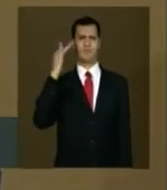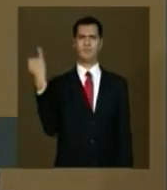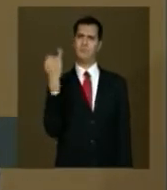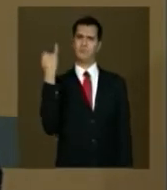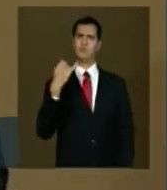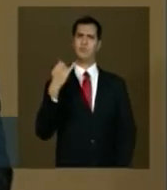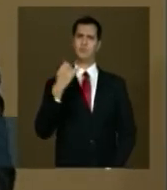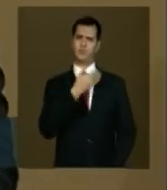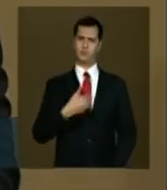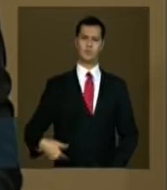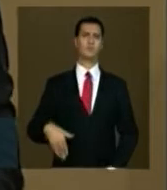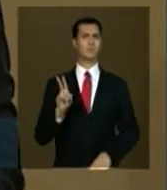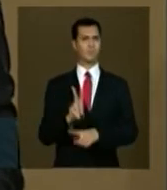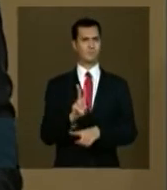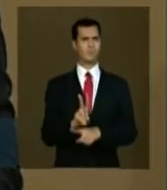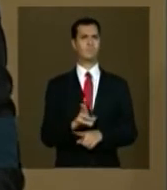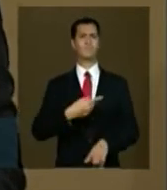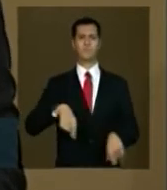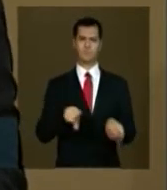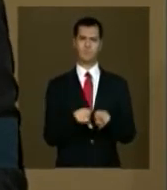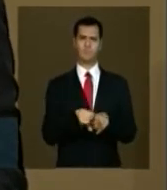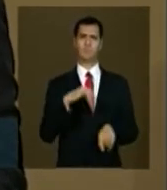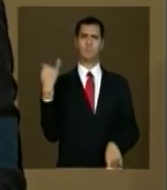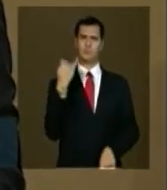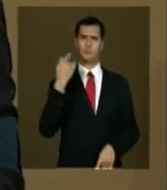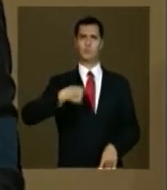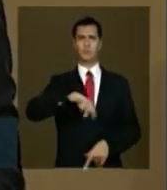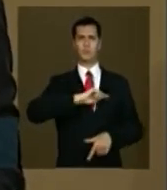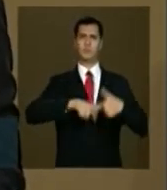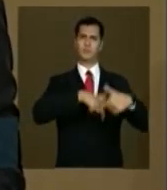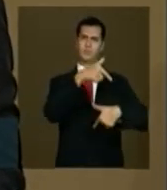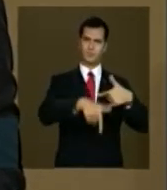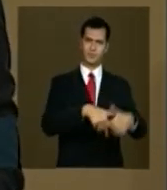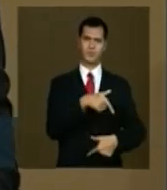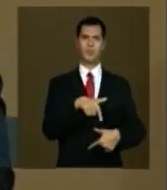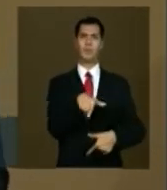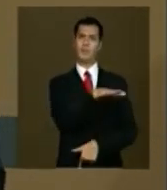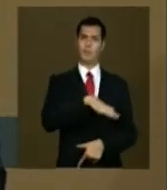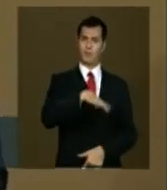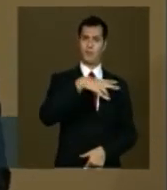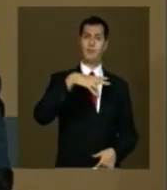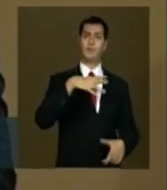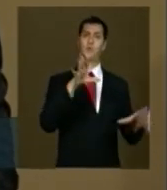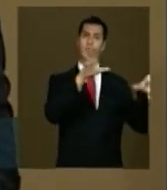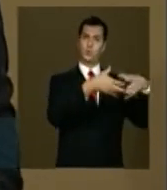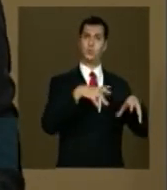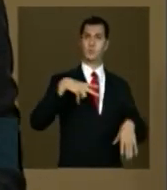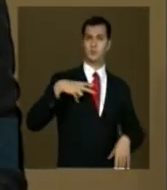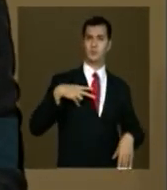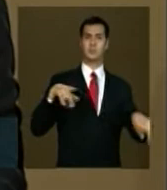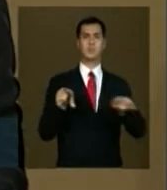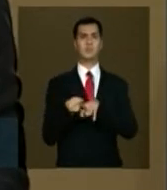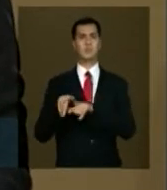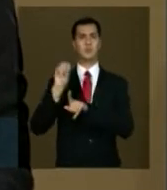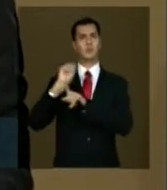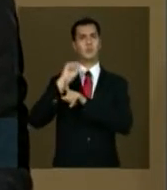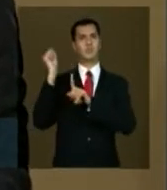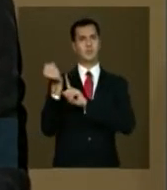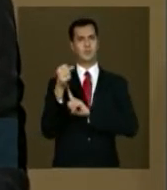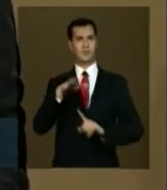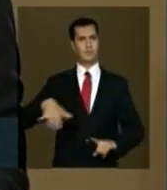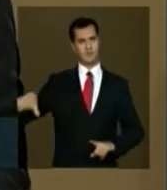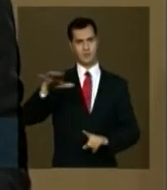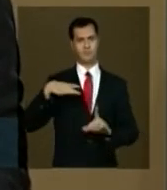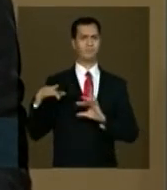de trabalharmos de forma eficaz com o setor privado e com a sociedade civil de maneira ampla o